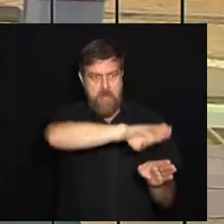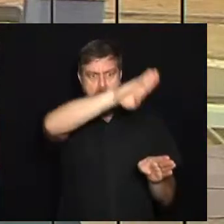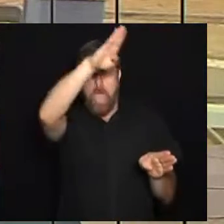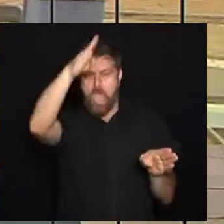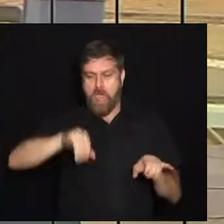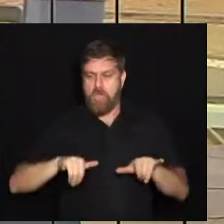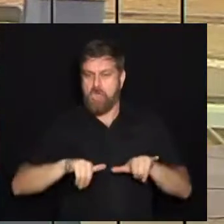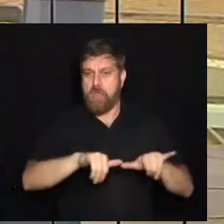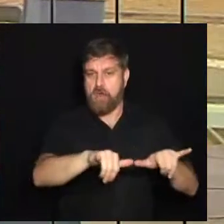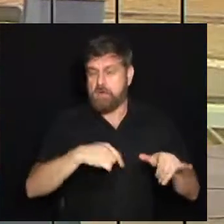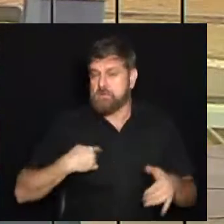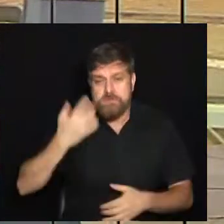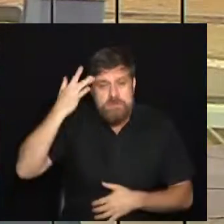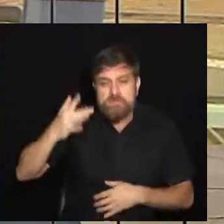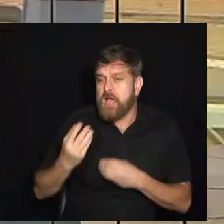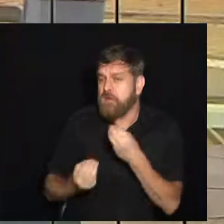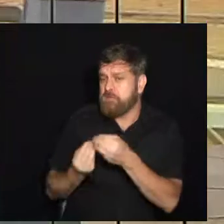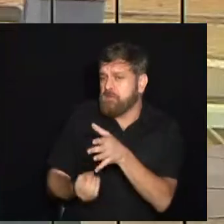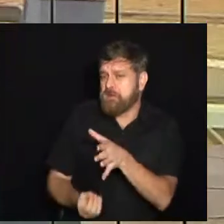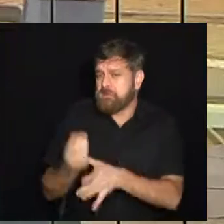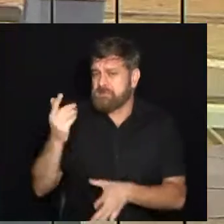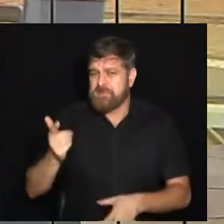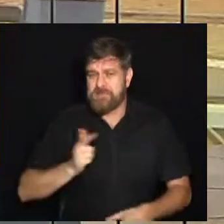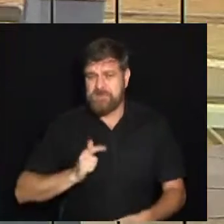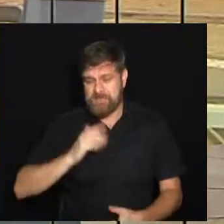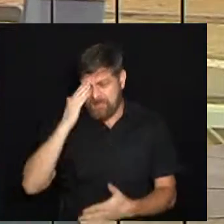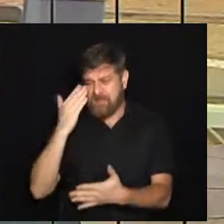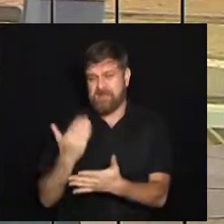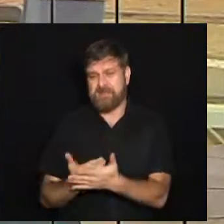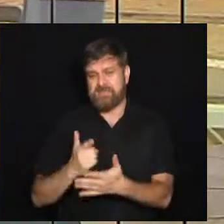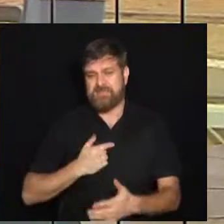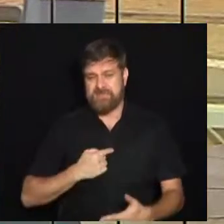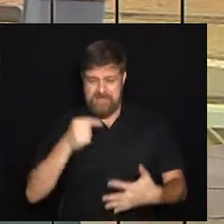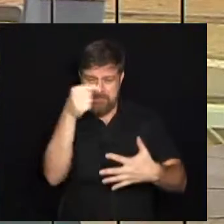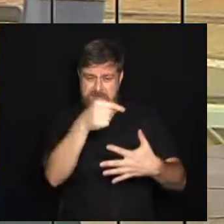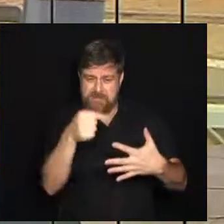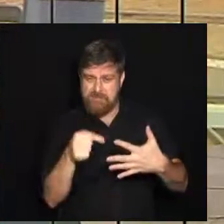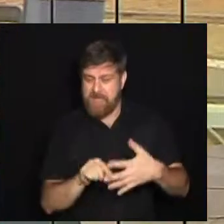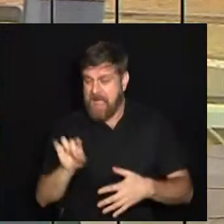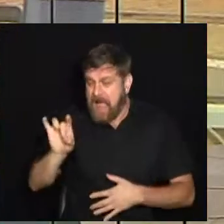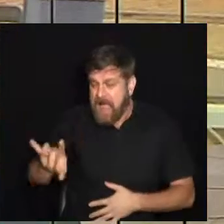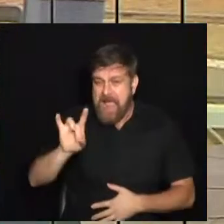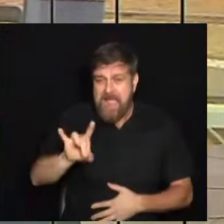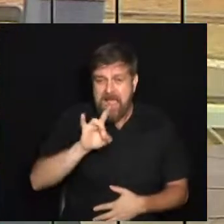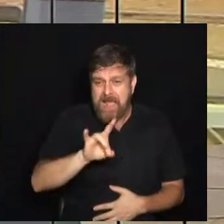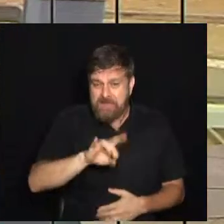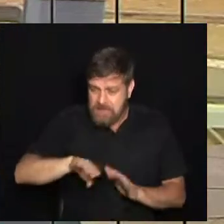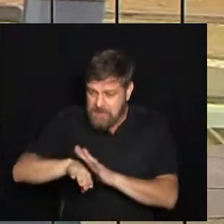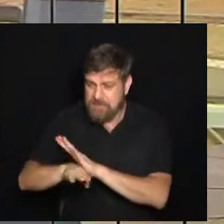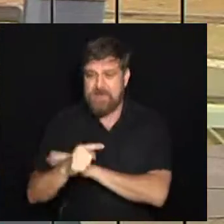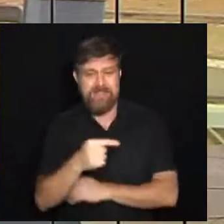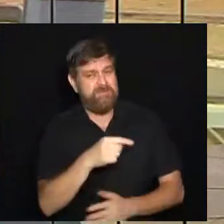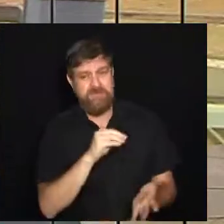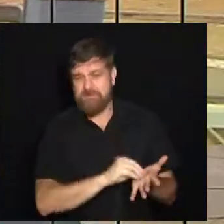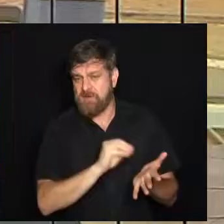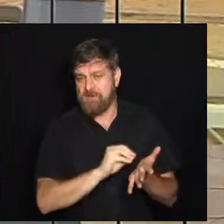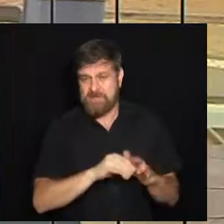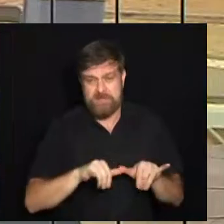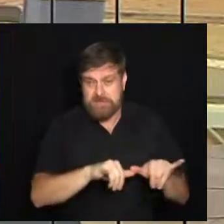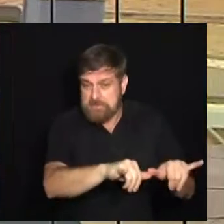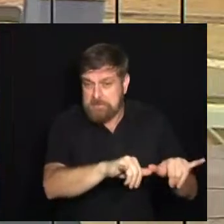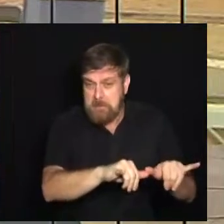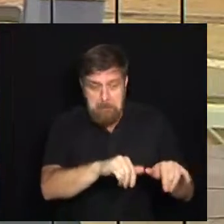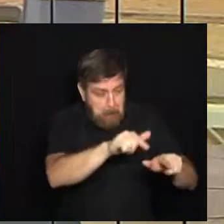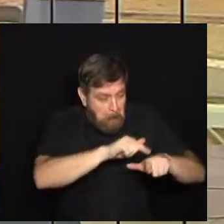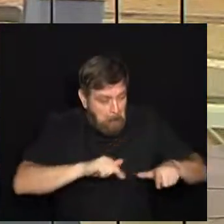não sabe como é que vai progredir esse processo e a gente tem certeza absoluta que esses itens se cada um comprar o que compra habitualmente não vão faltar né não tem nenhuma